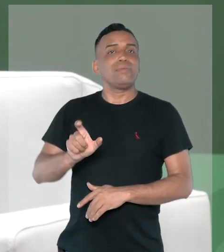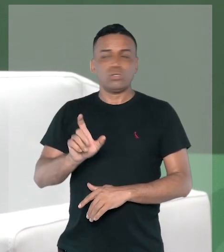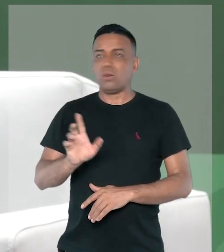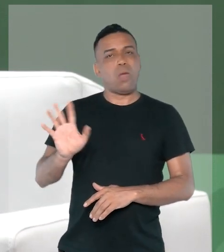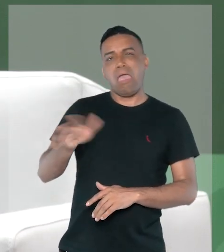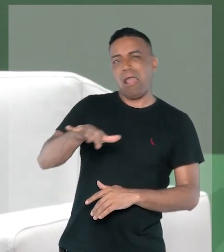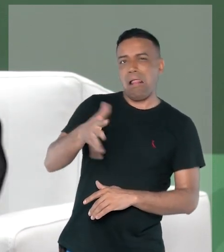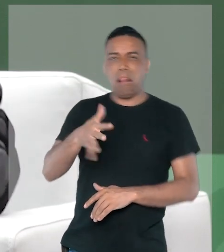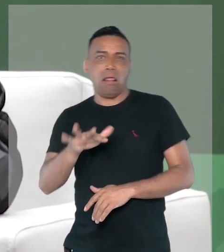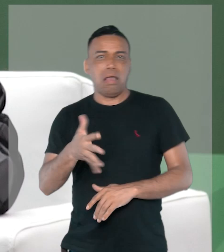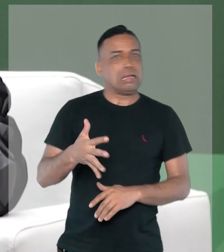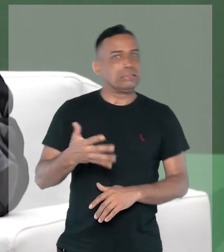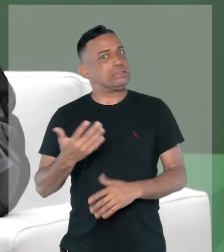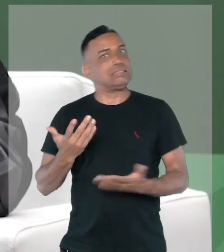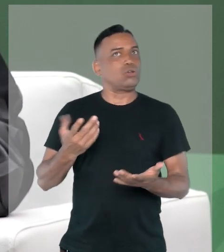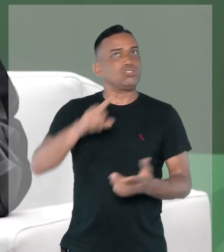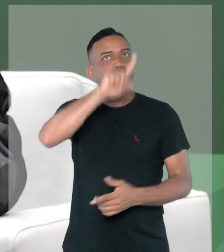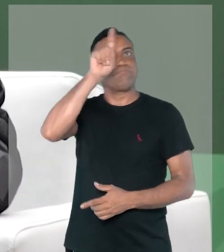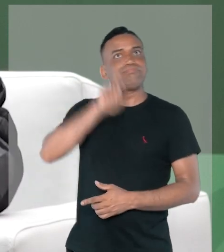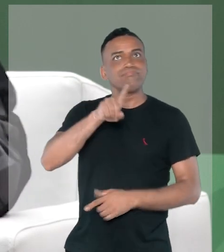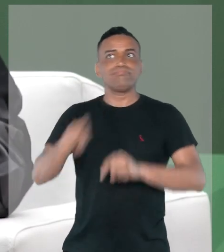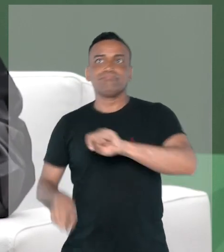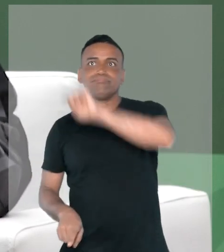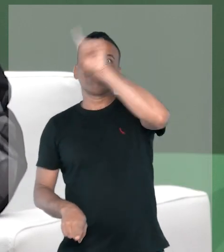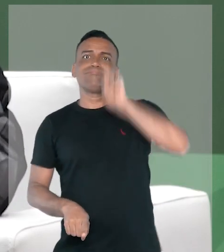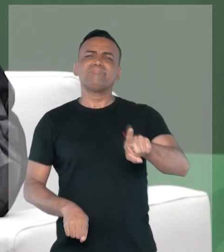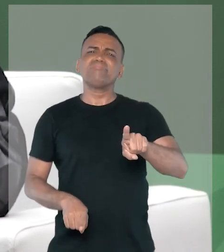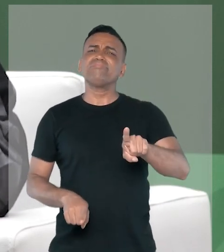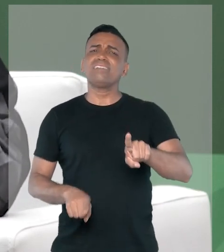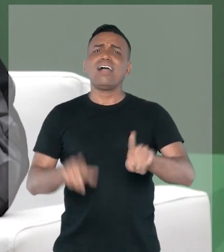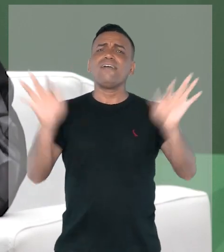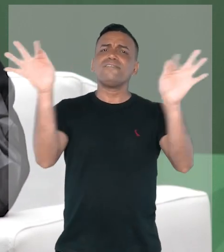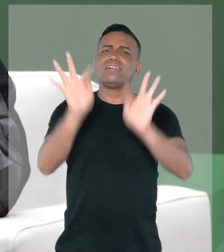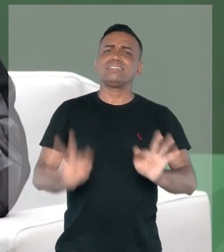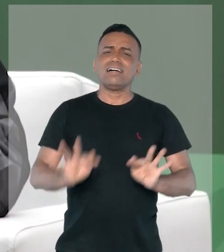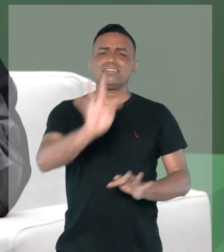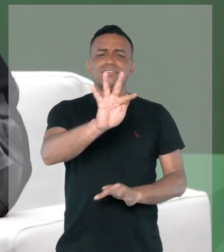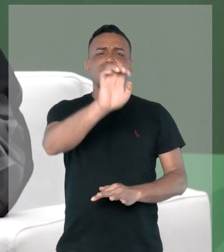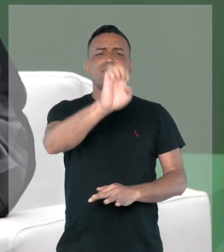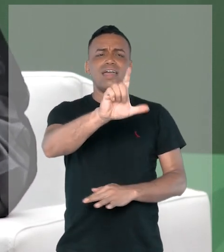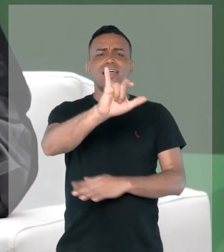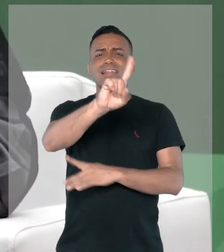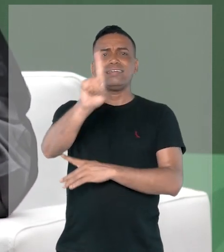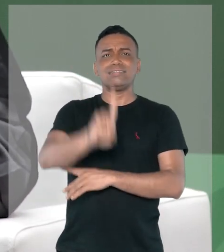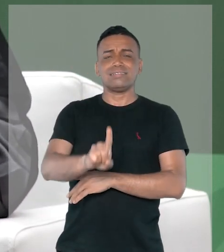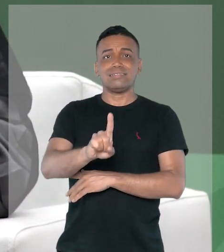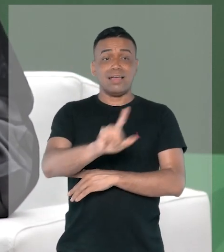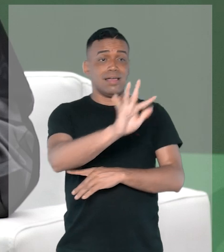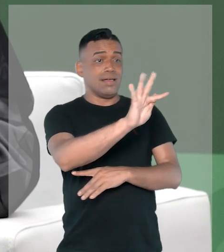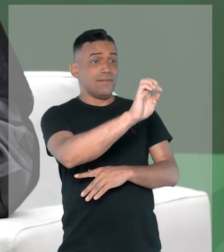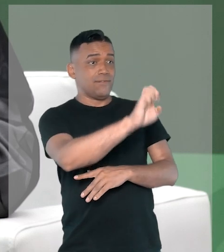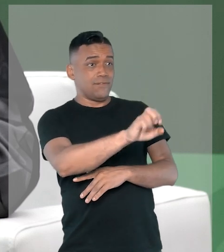uma coisa, não. Então, ainda estamos nos questionando o que é felicidade. A palavra feliz vem de fértil e